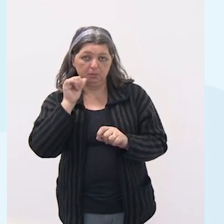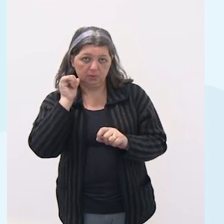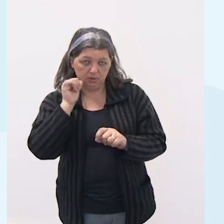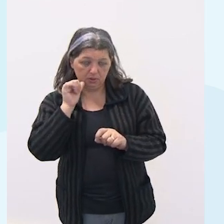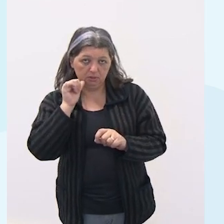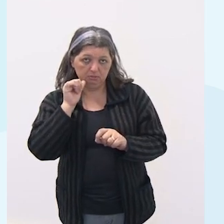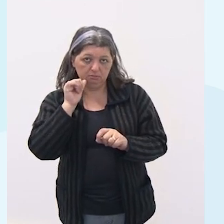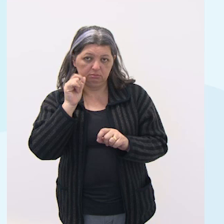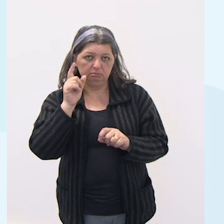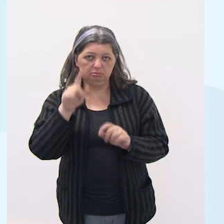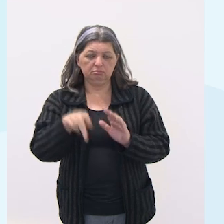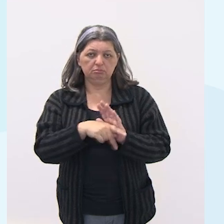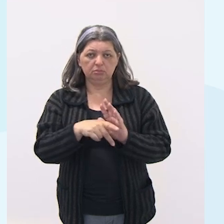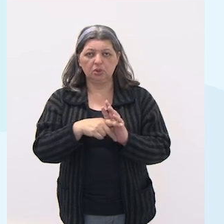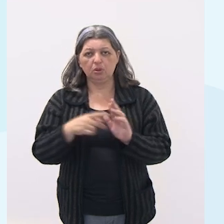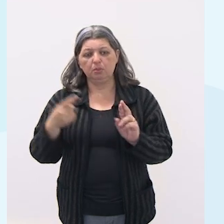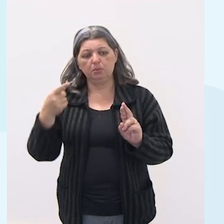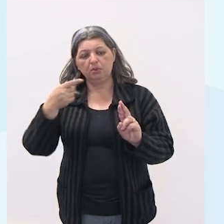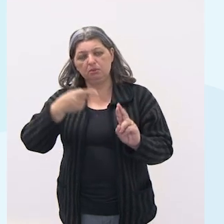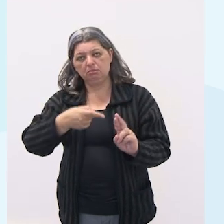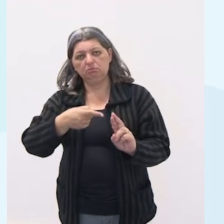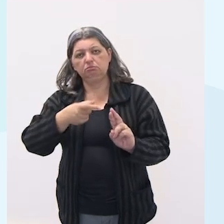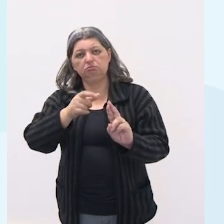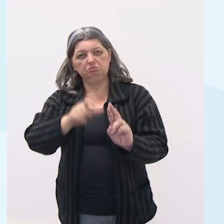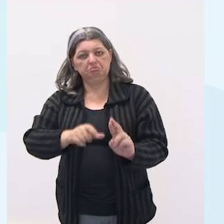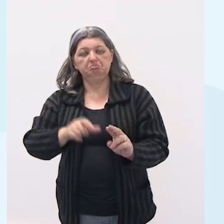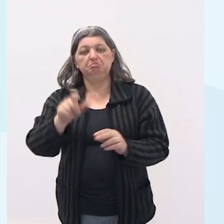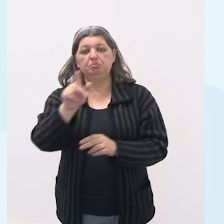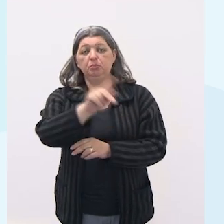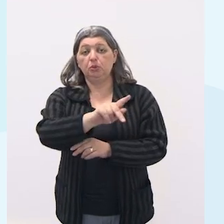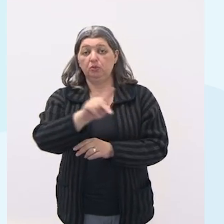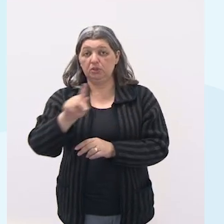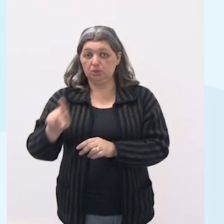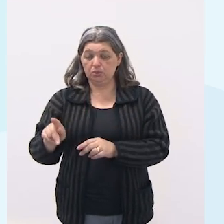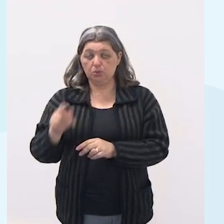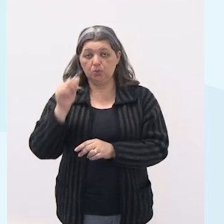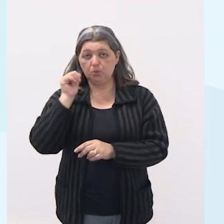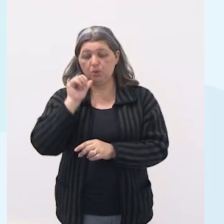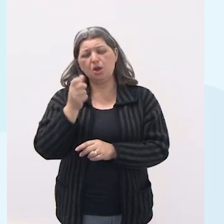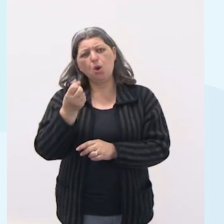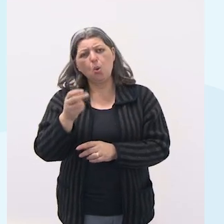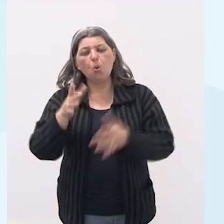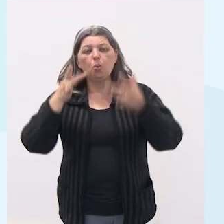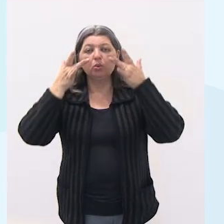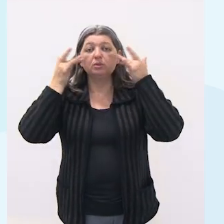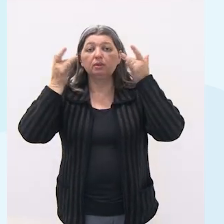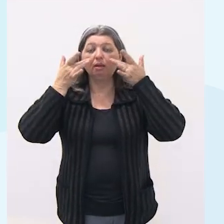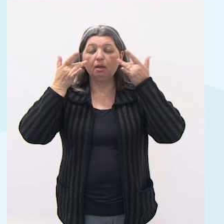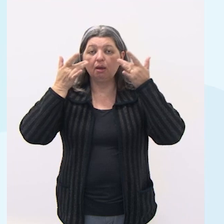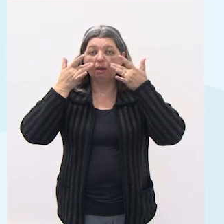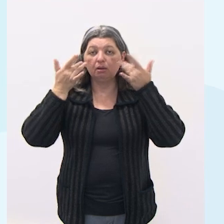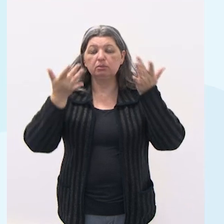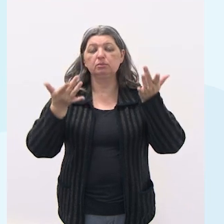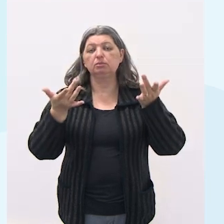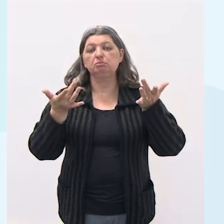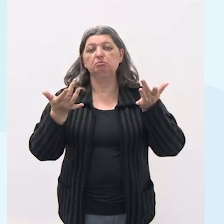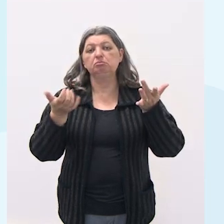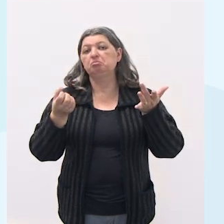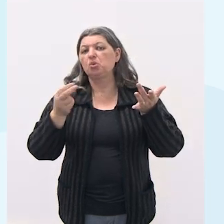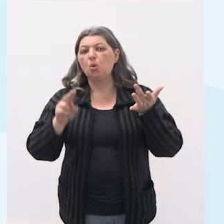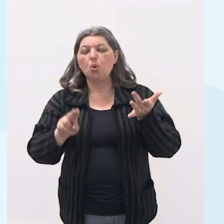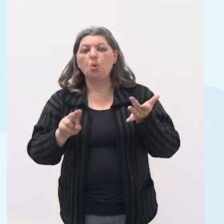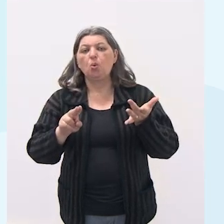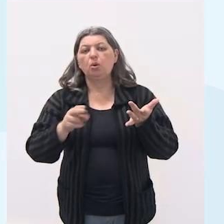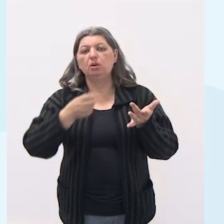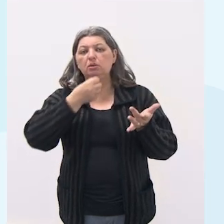representada através de uma professora, através de uma peça de teatro, através de um